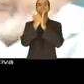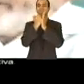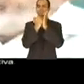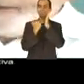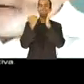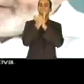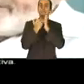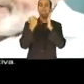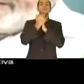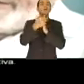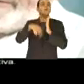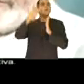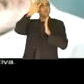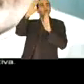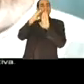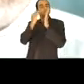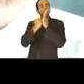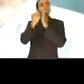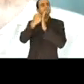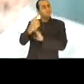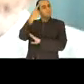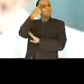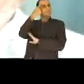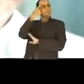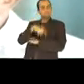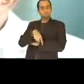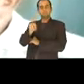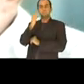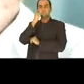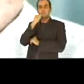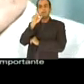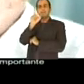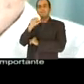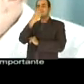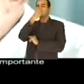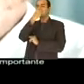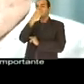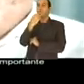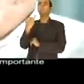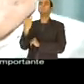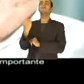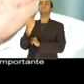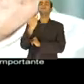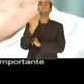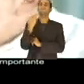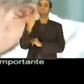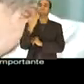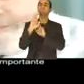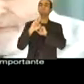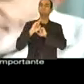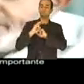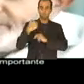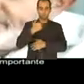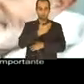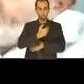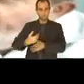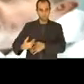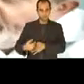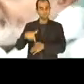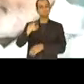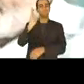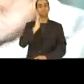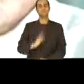e também superava a minha expectativa. Aí comecei a pensar, essa mulher ainda vai ter um papel muito importante